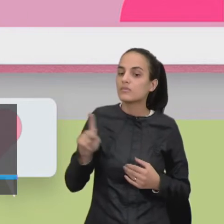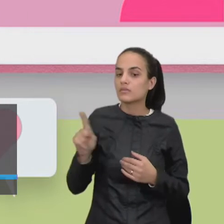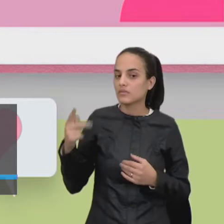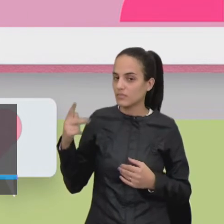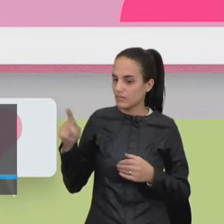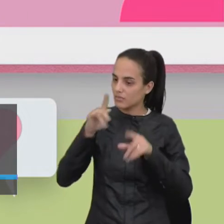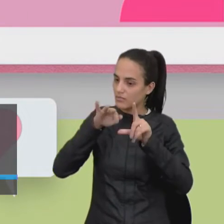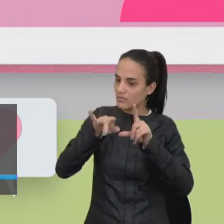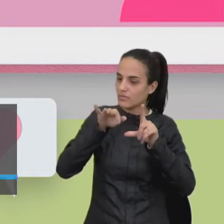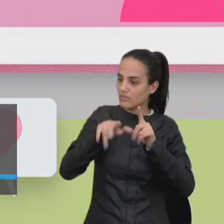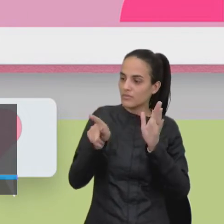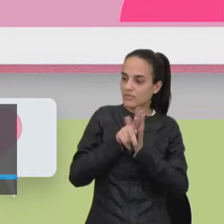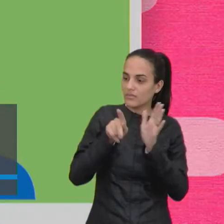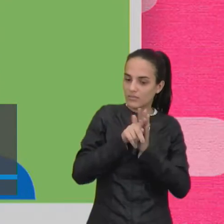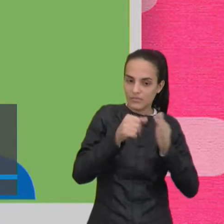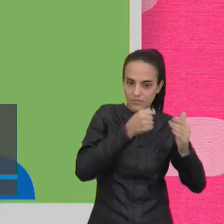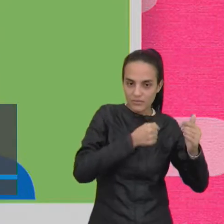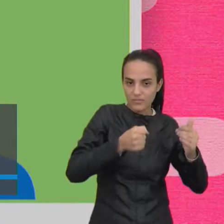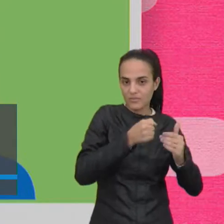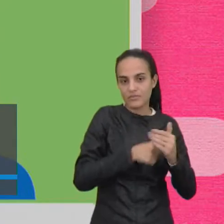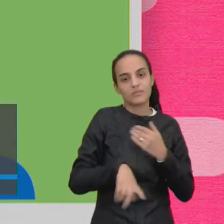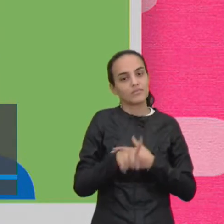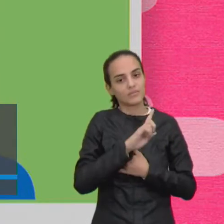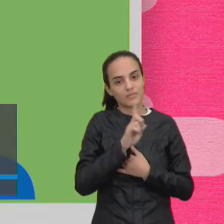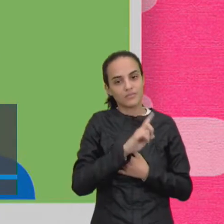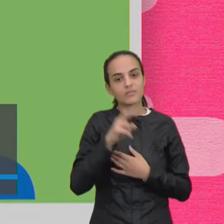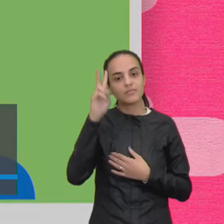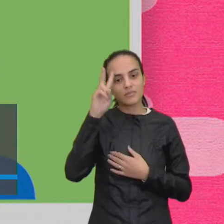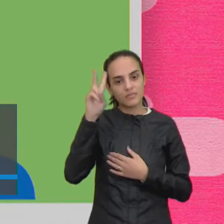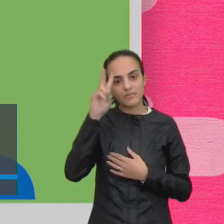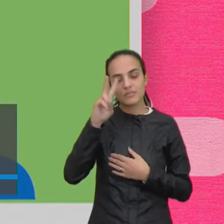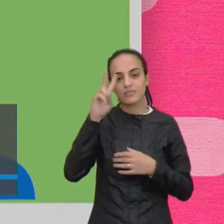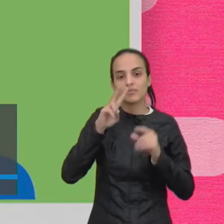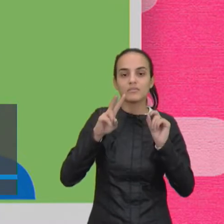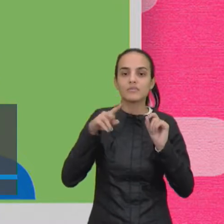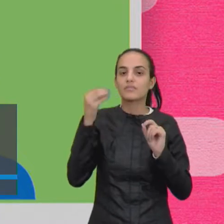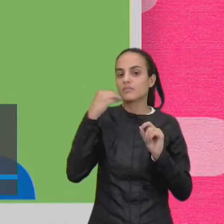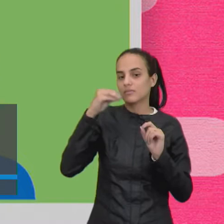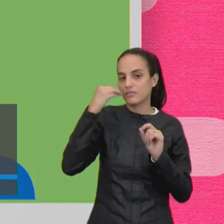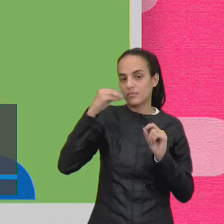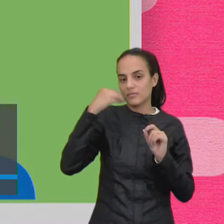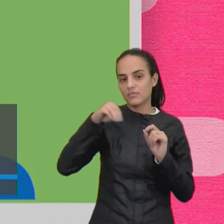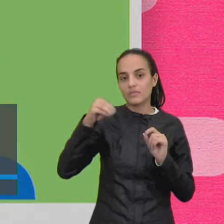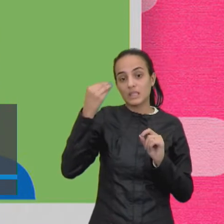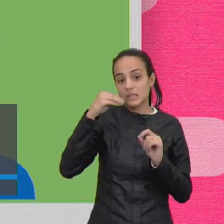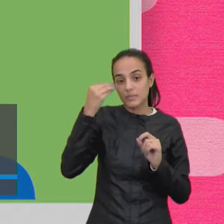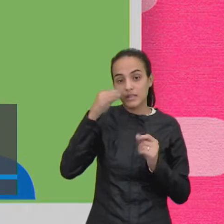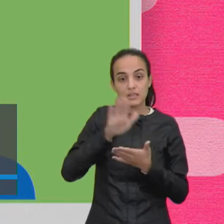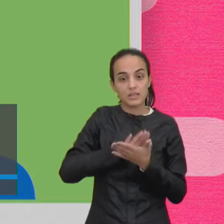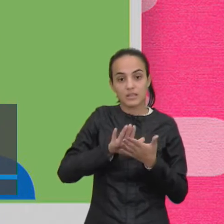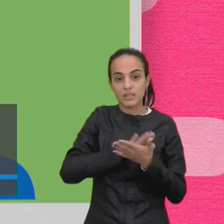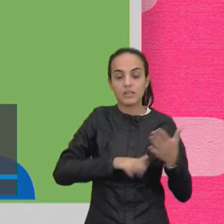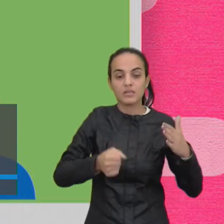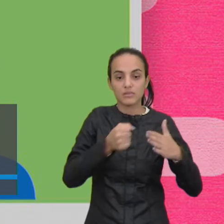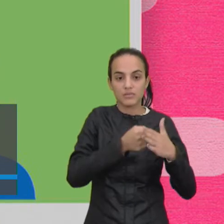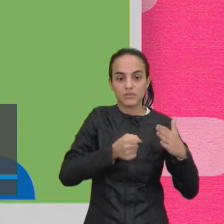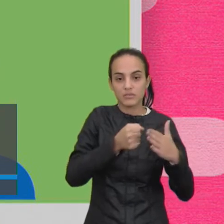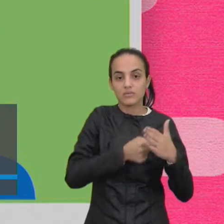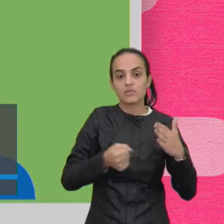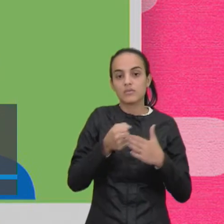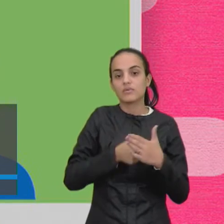boa influenciadora masterchef aí? Não, mas aí eu lembrei até de uma coisa, né? A experiência. Eu não tenho experiência nenhuma com comida. E aí eu